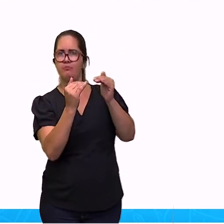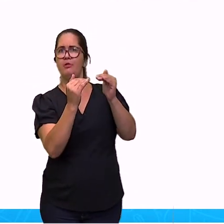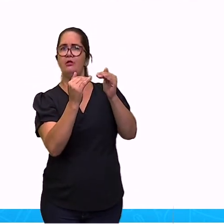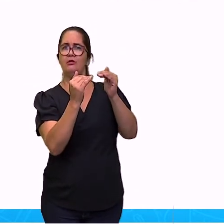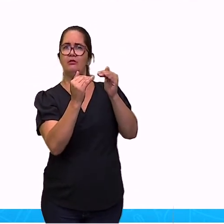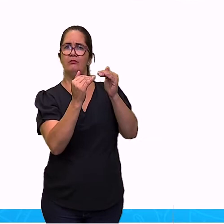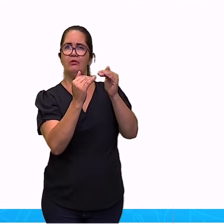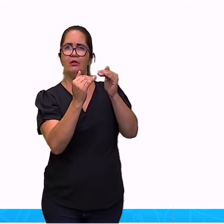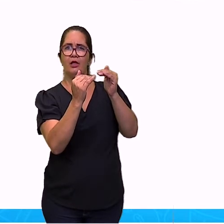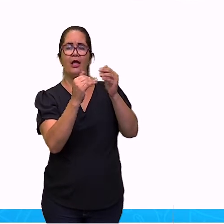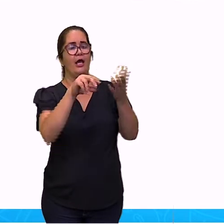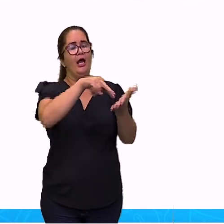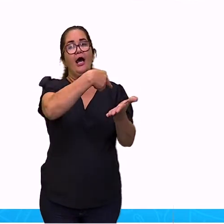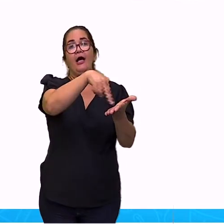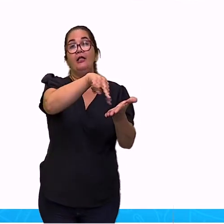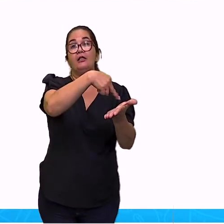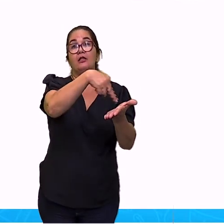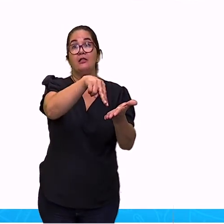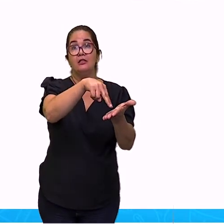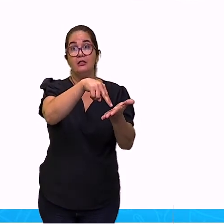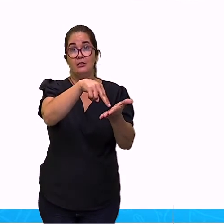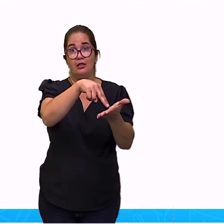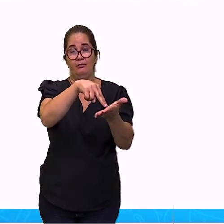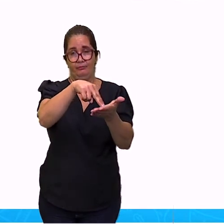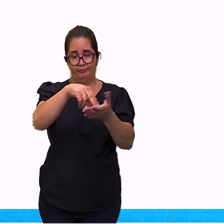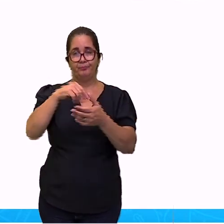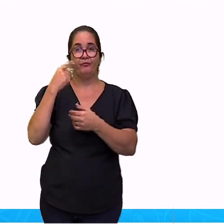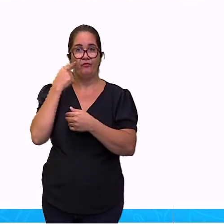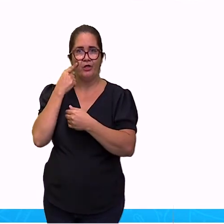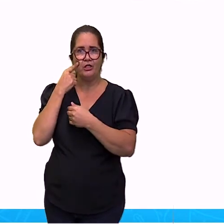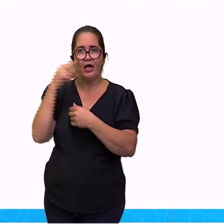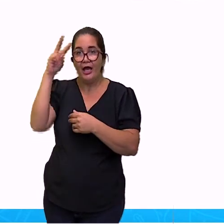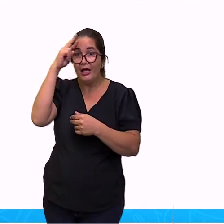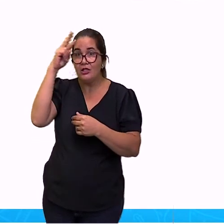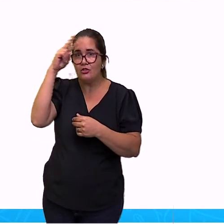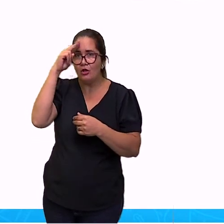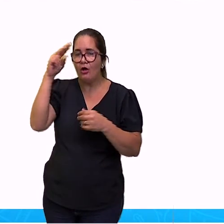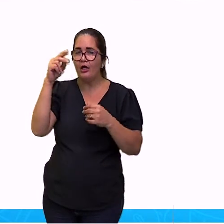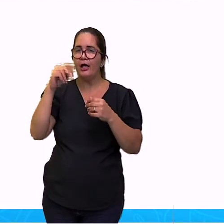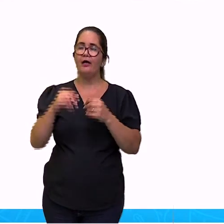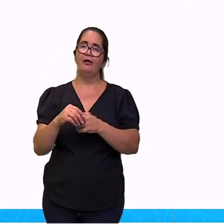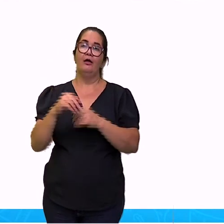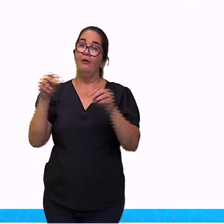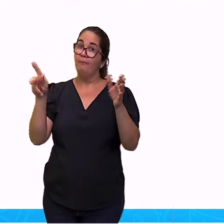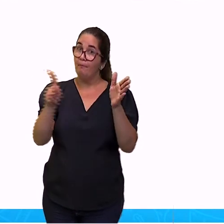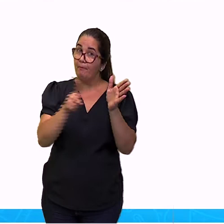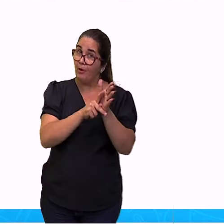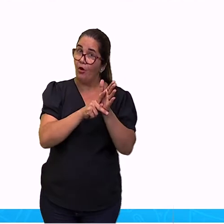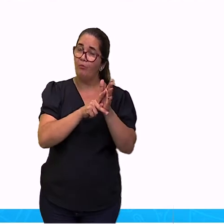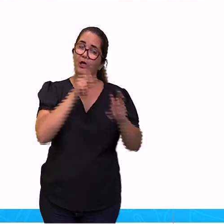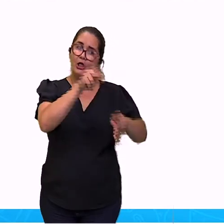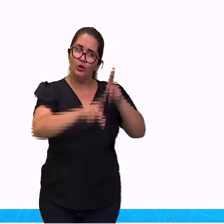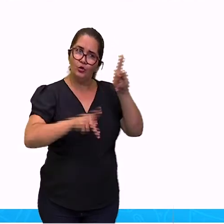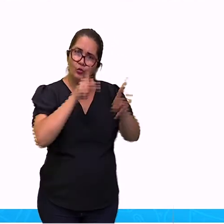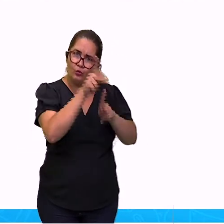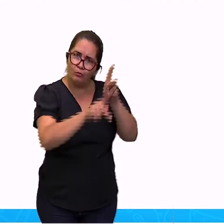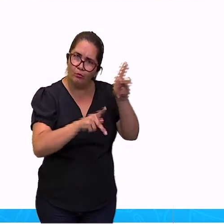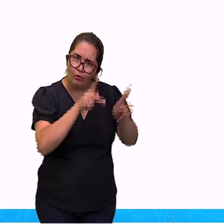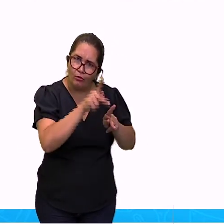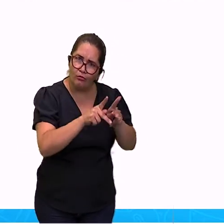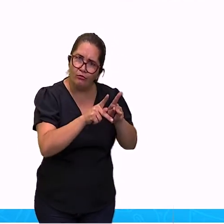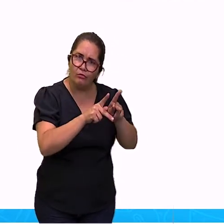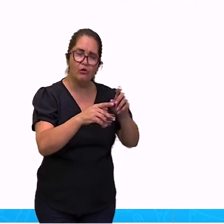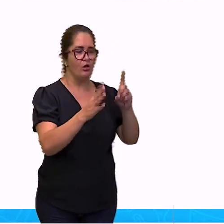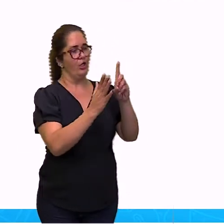índios e faz parte da história indígena. Vamos aprender um pouquinho da dança moderna no Brasil.